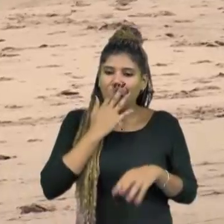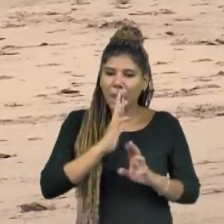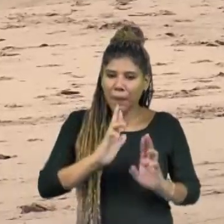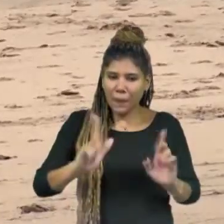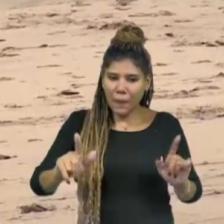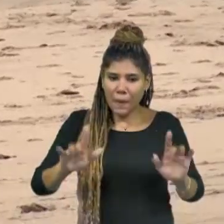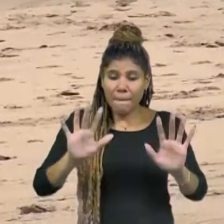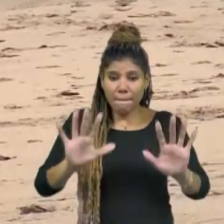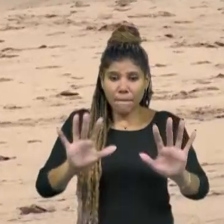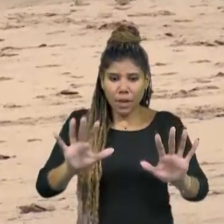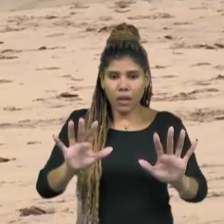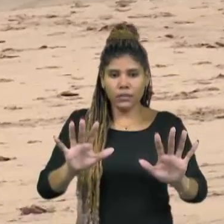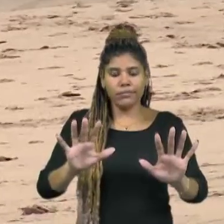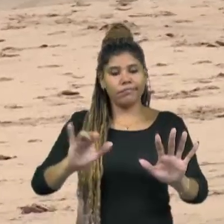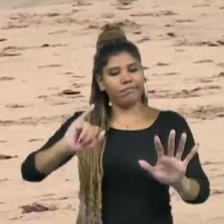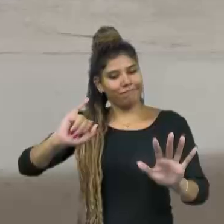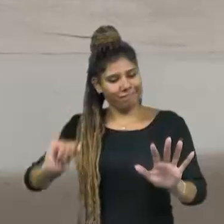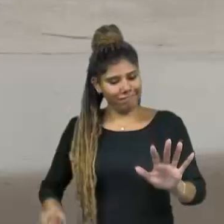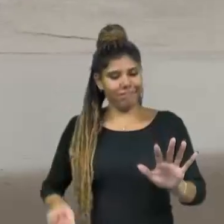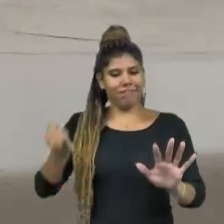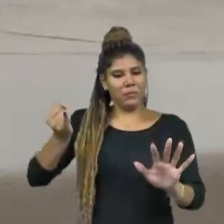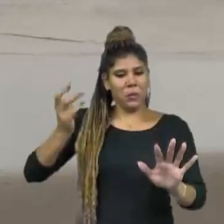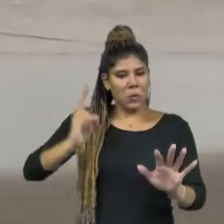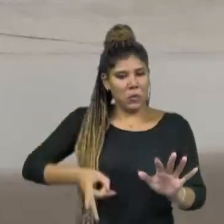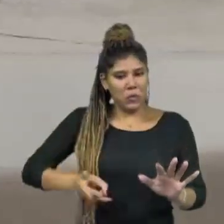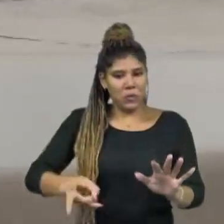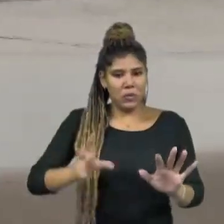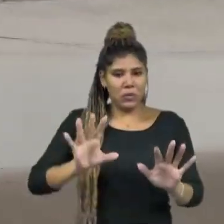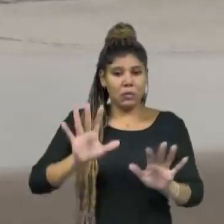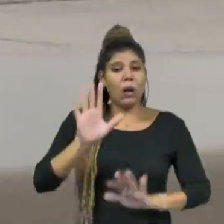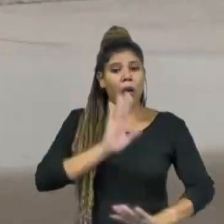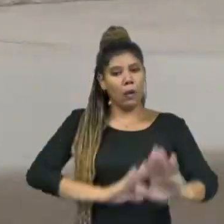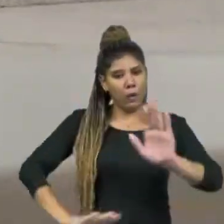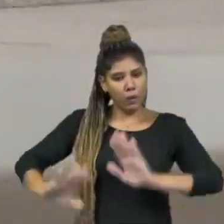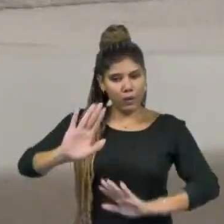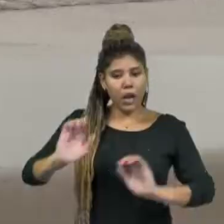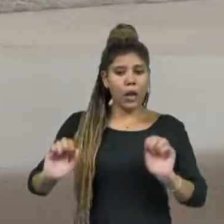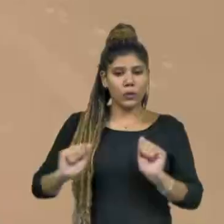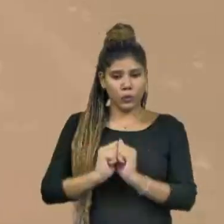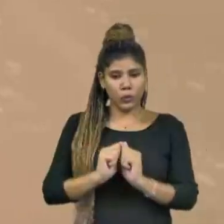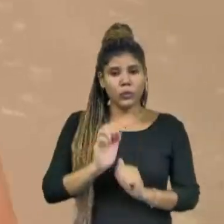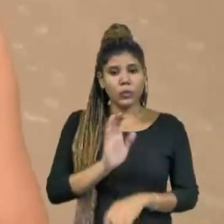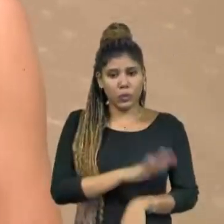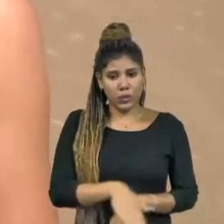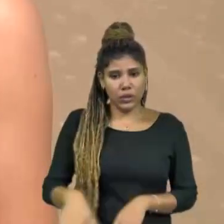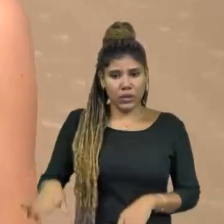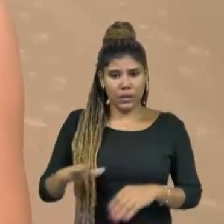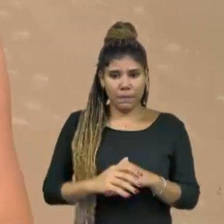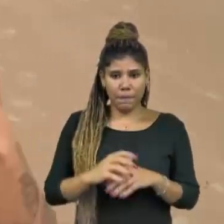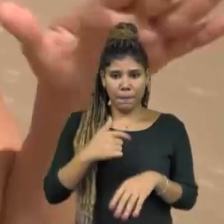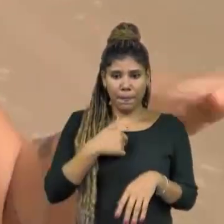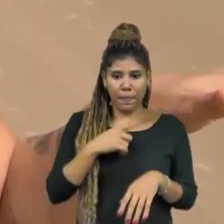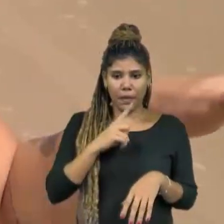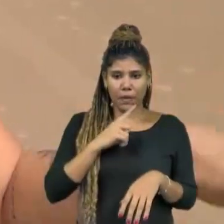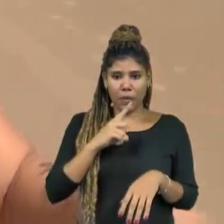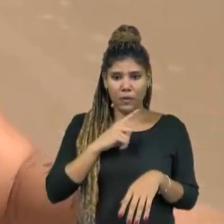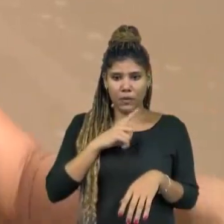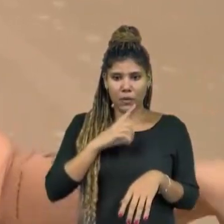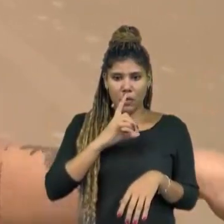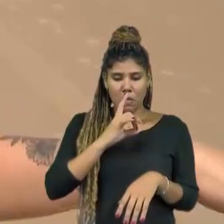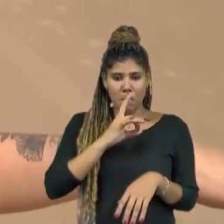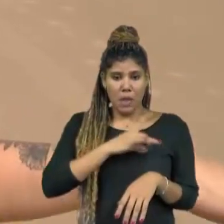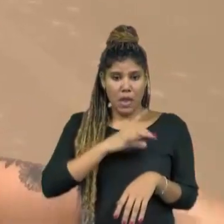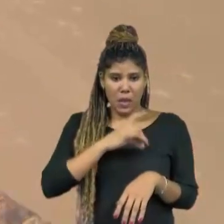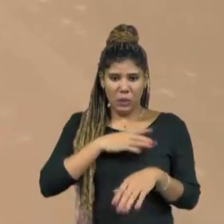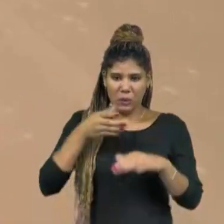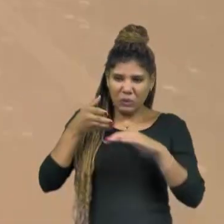Eles falam os cuidados, principalmente quando estão acompanhados dos filhos e crianças. Eu mesmo tenho medo de ir para o fundo. Então, eu fico